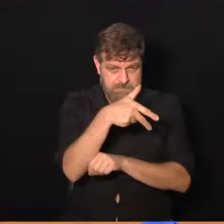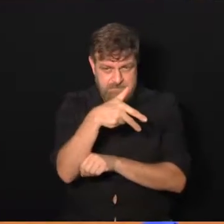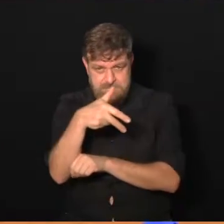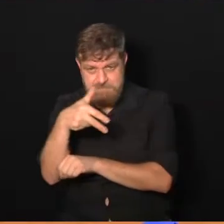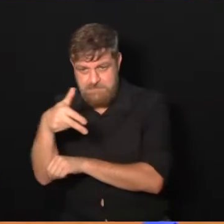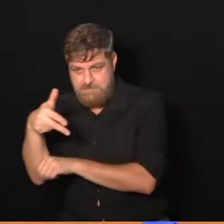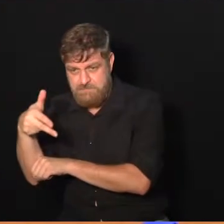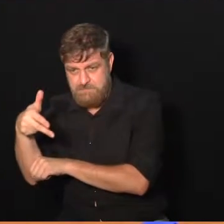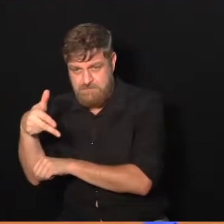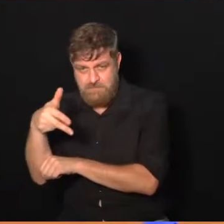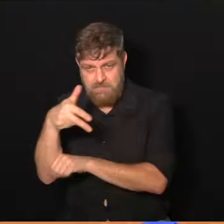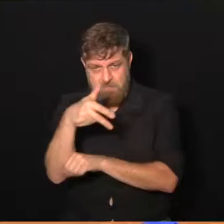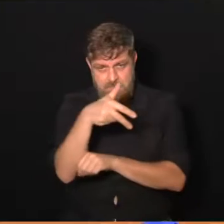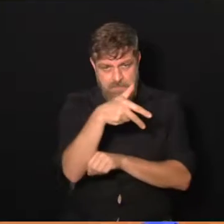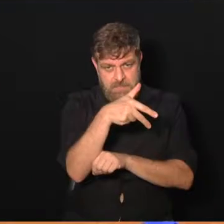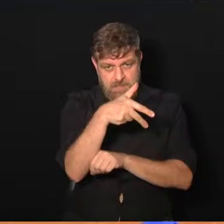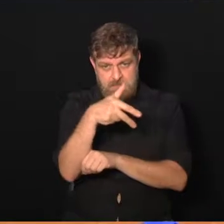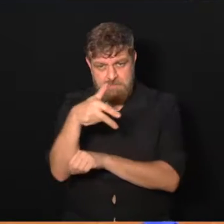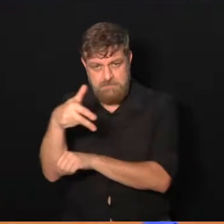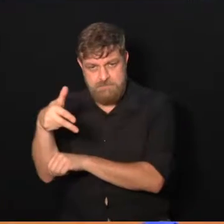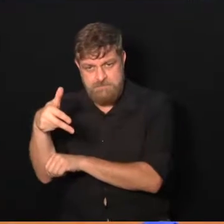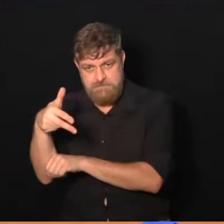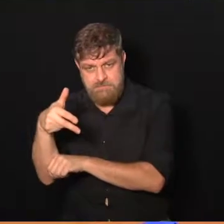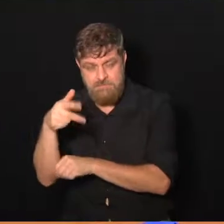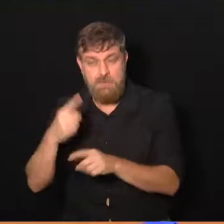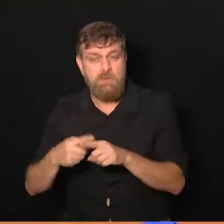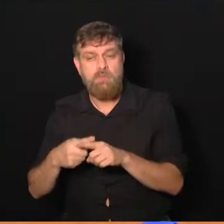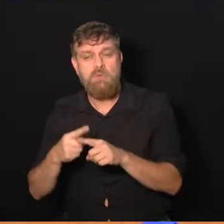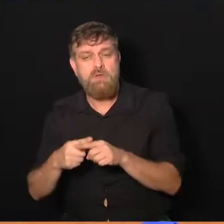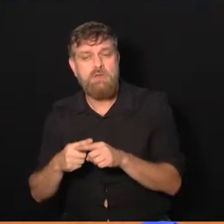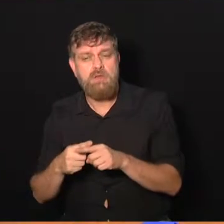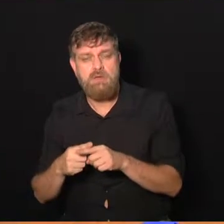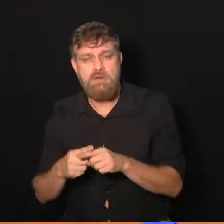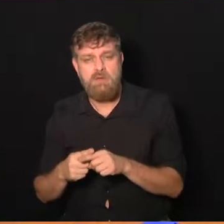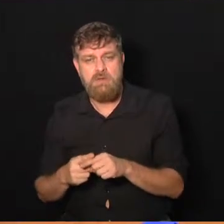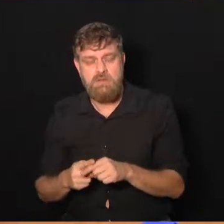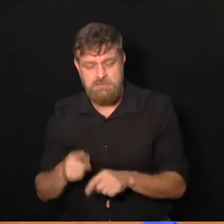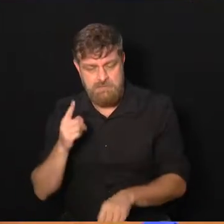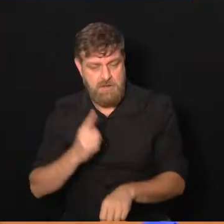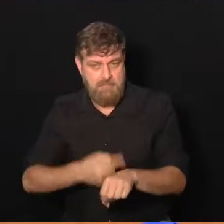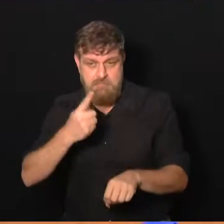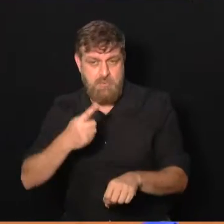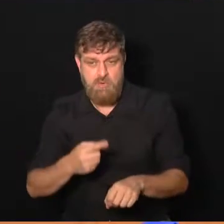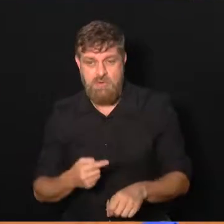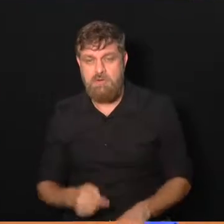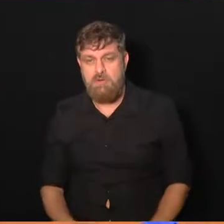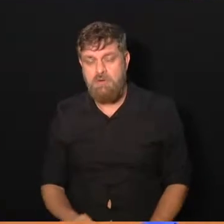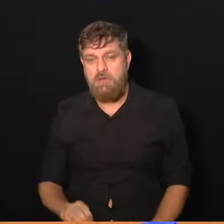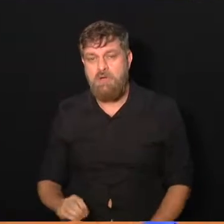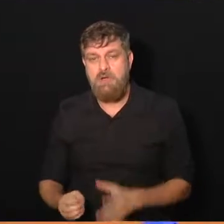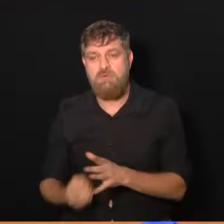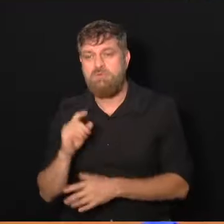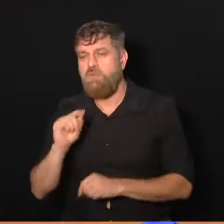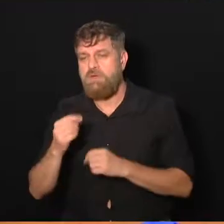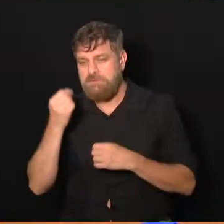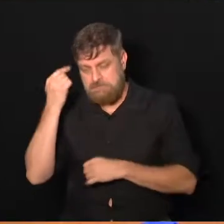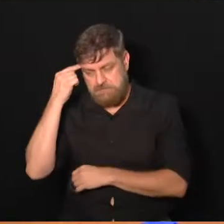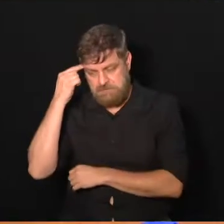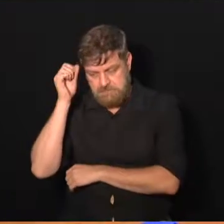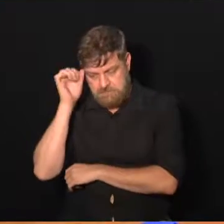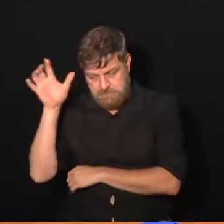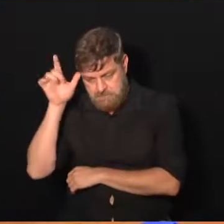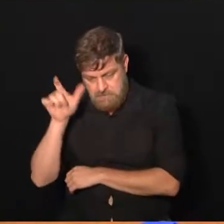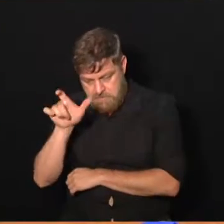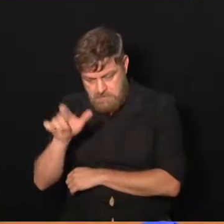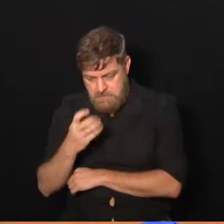câmaras de monitoramento, porque, num primeiro momento, num dos casos, ficou se imaginando o seguinte: o animalzinho